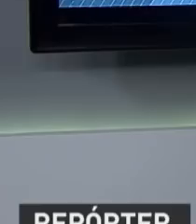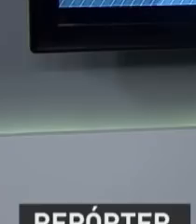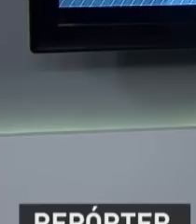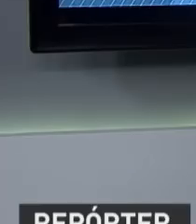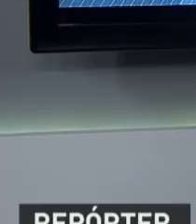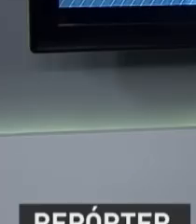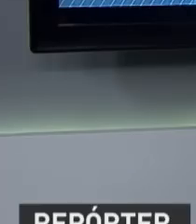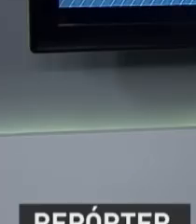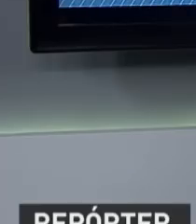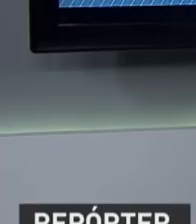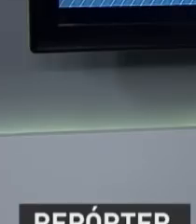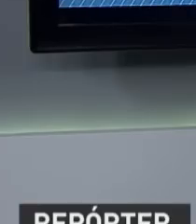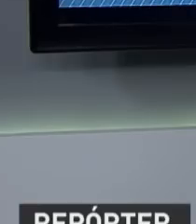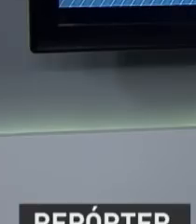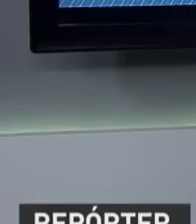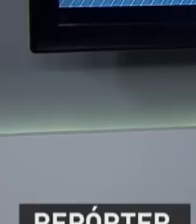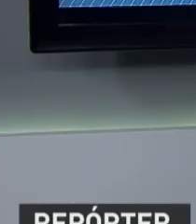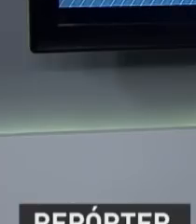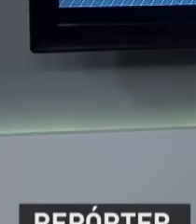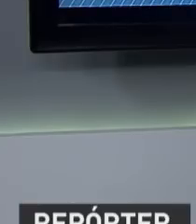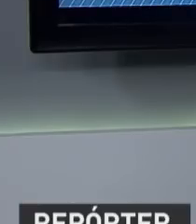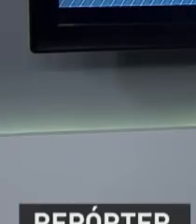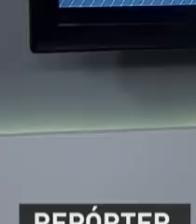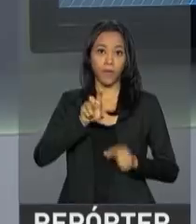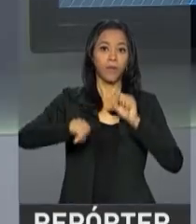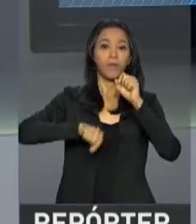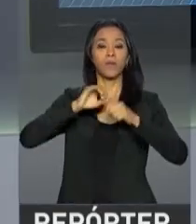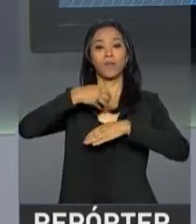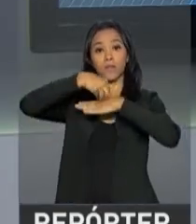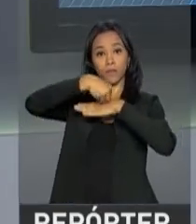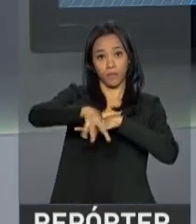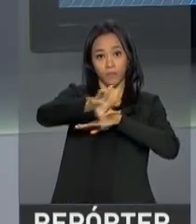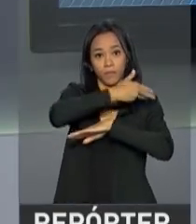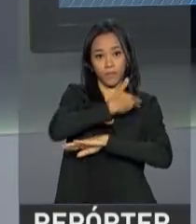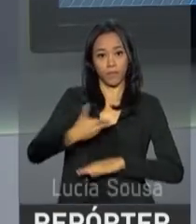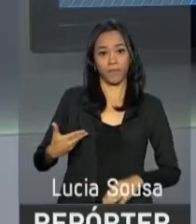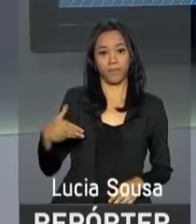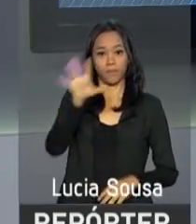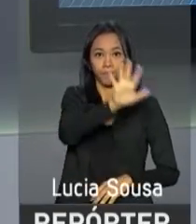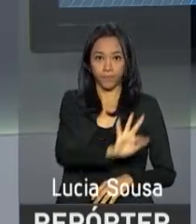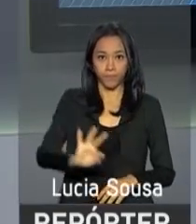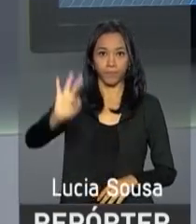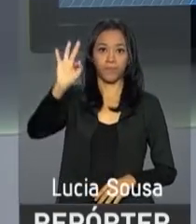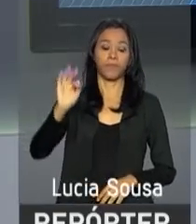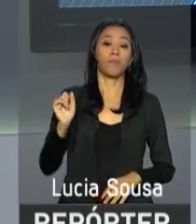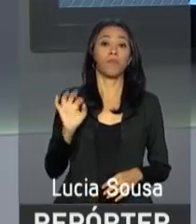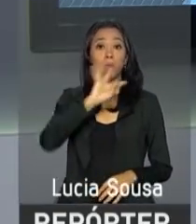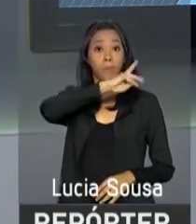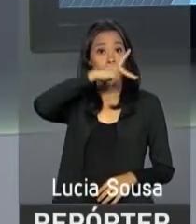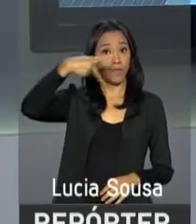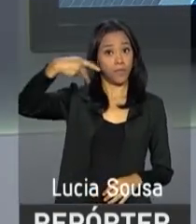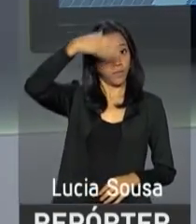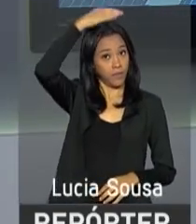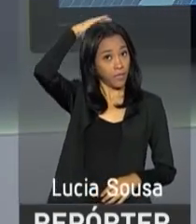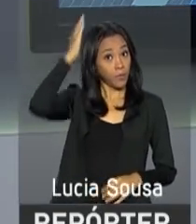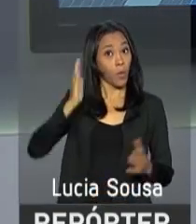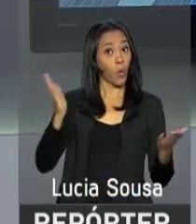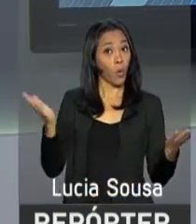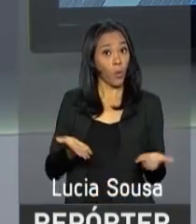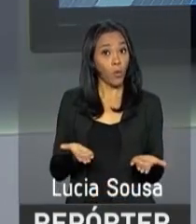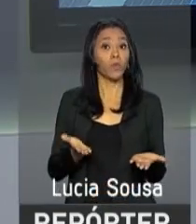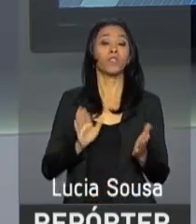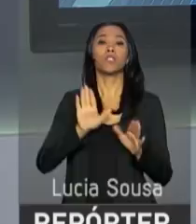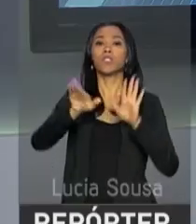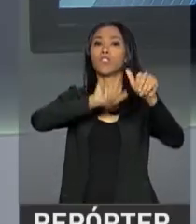olá estamos de volta com o repórter nbr as notícias do governo federal o presidente michel temer convocou para hoje uma reunião